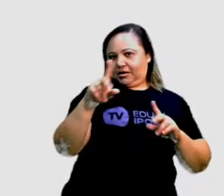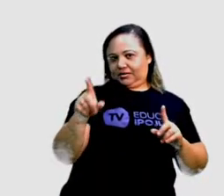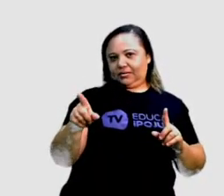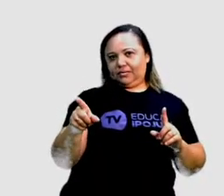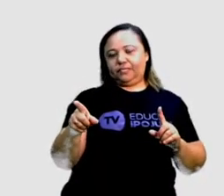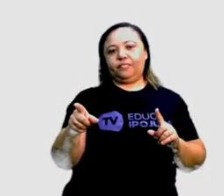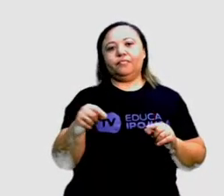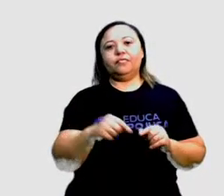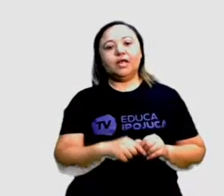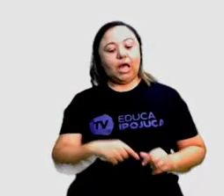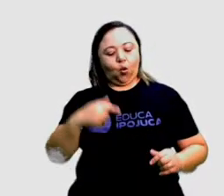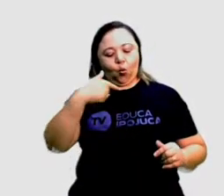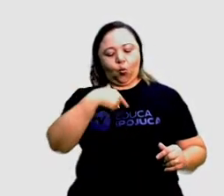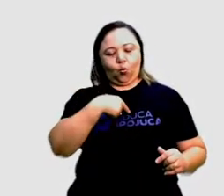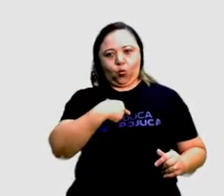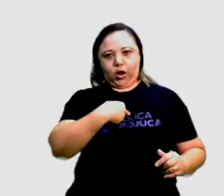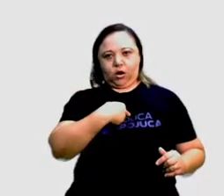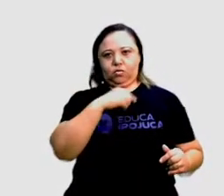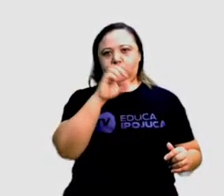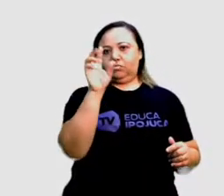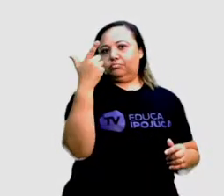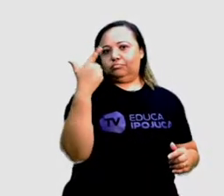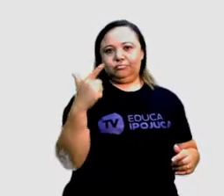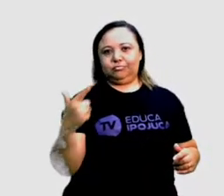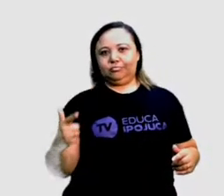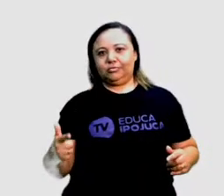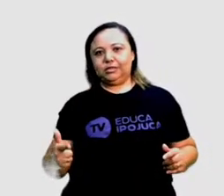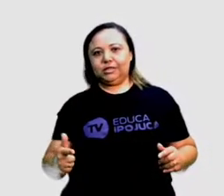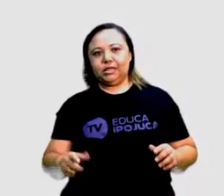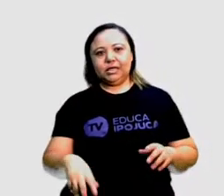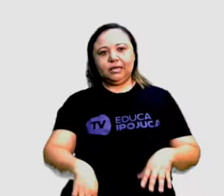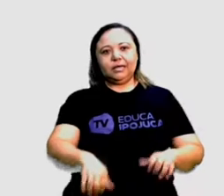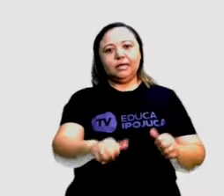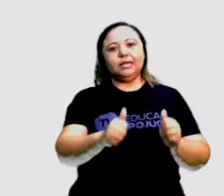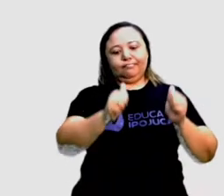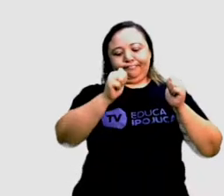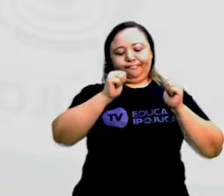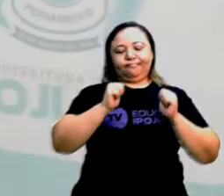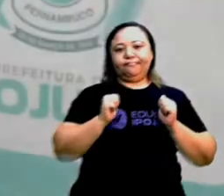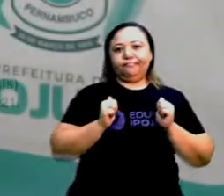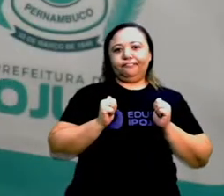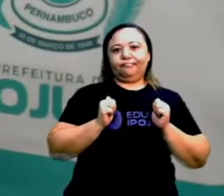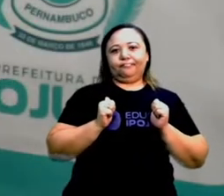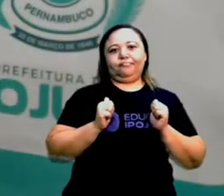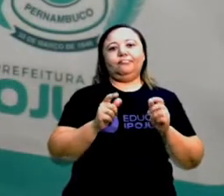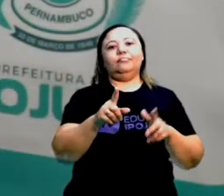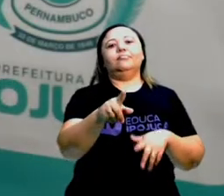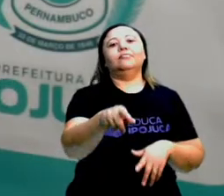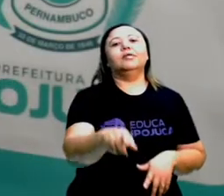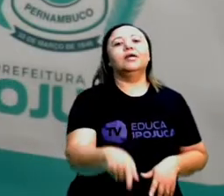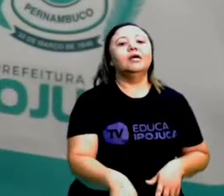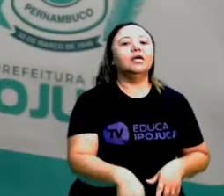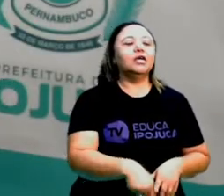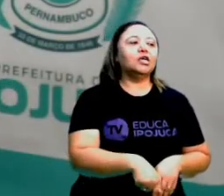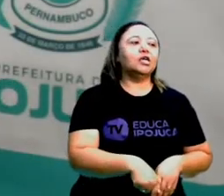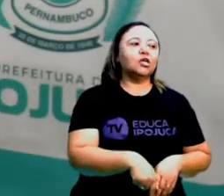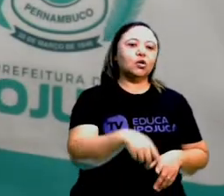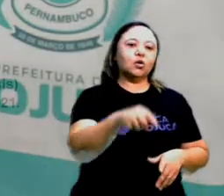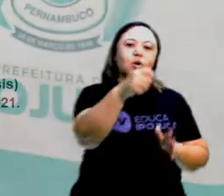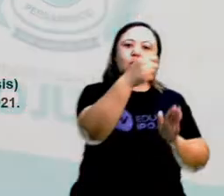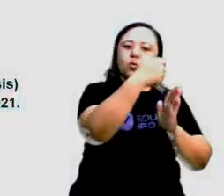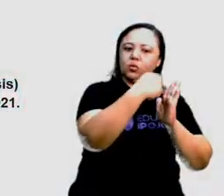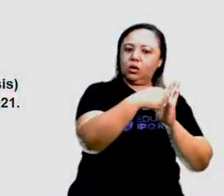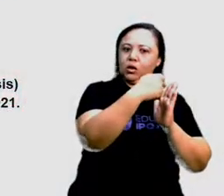ou seja, se mantém neutra em relação aos fatos e personagens. E o